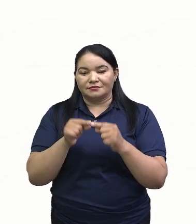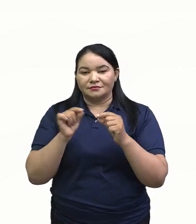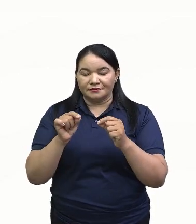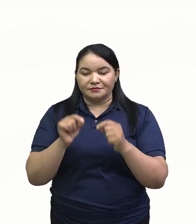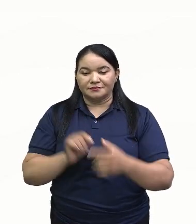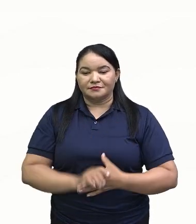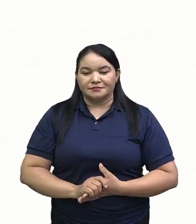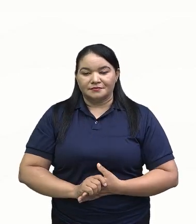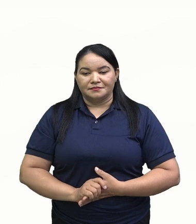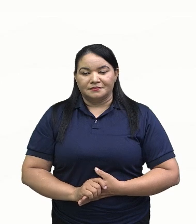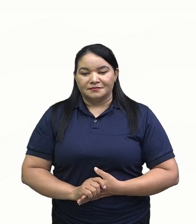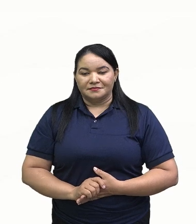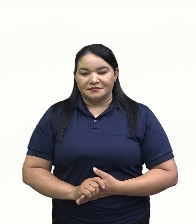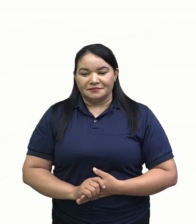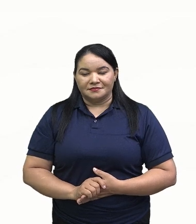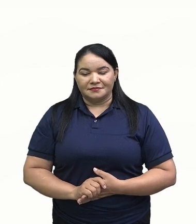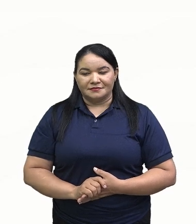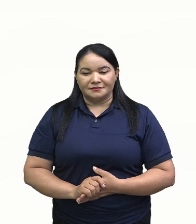considerado